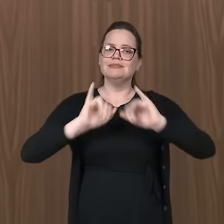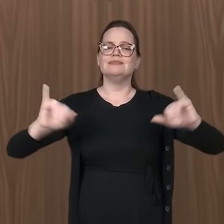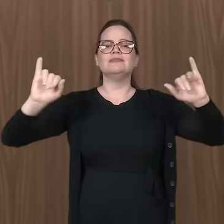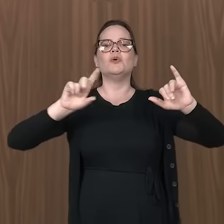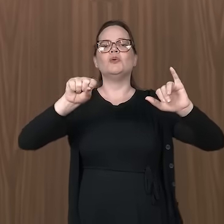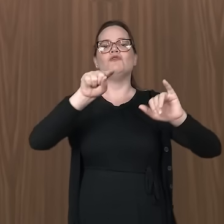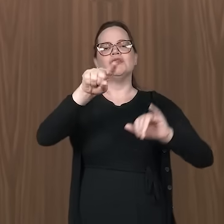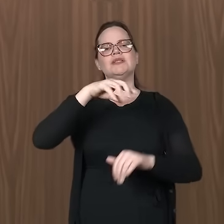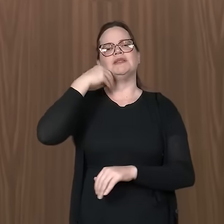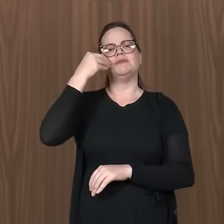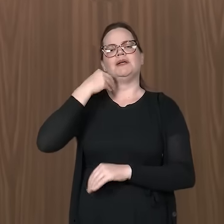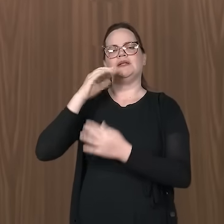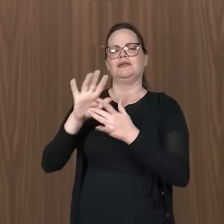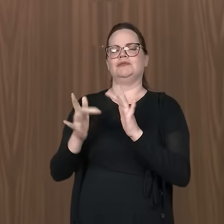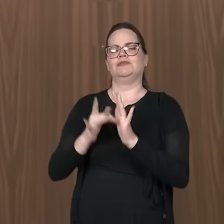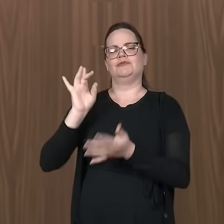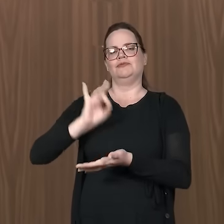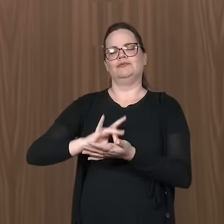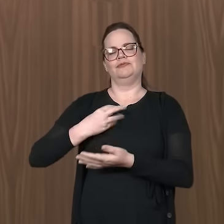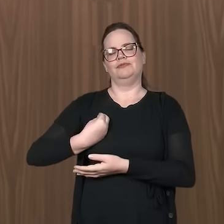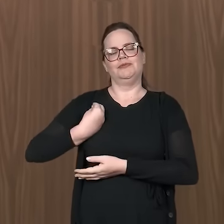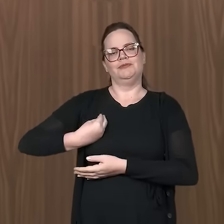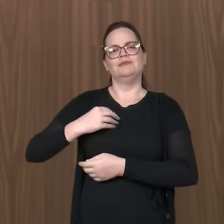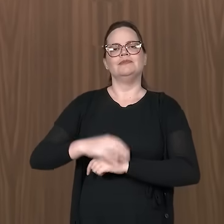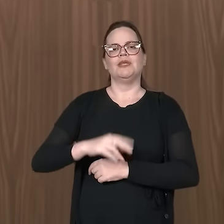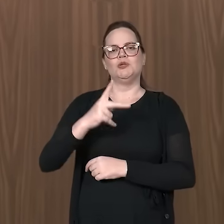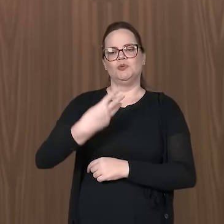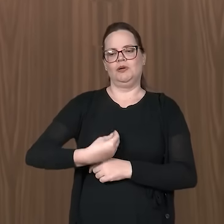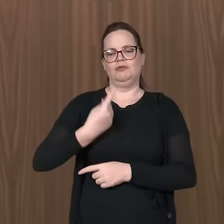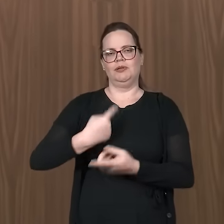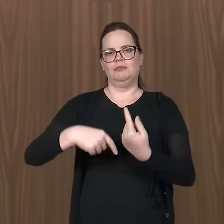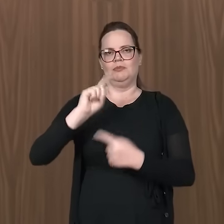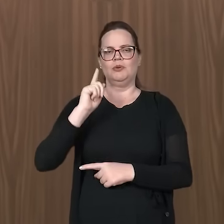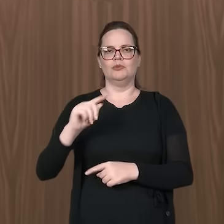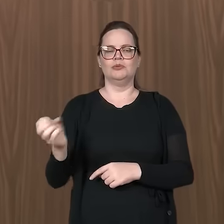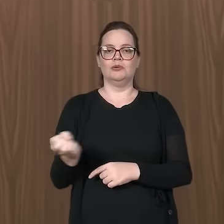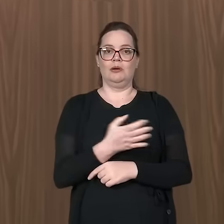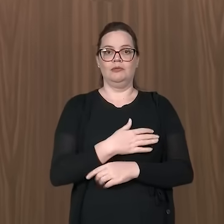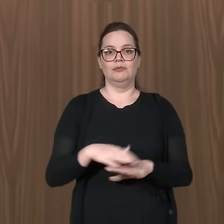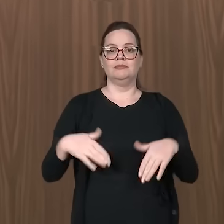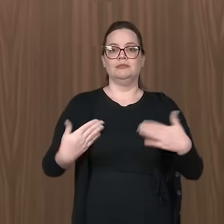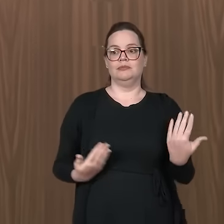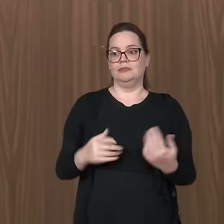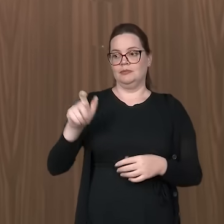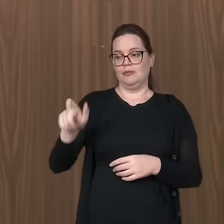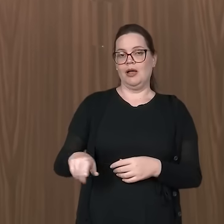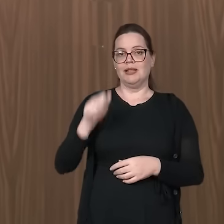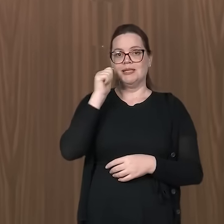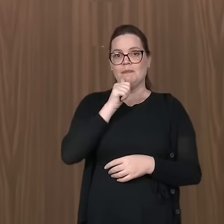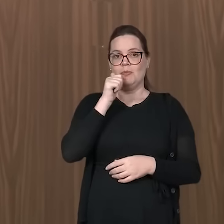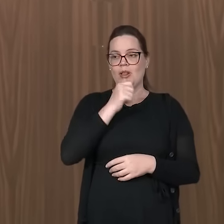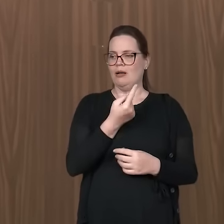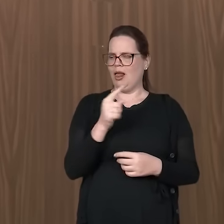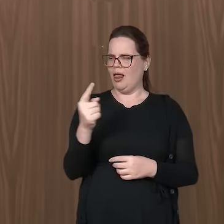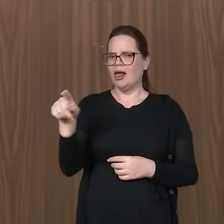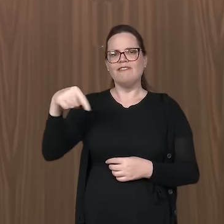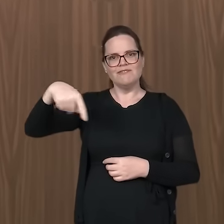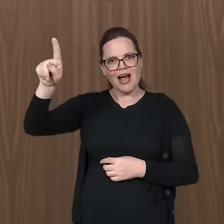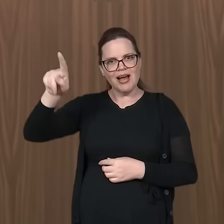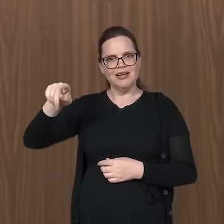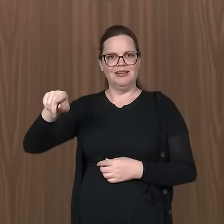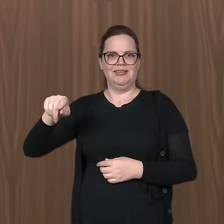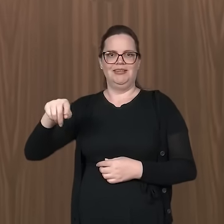e anunciar que você teve um encontro com o Senhor e que a sua vida mudou. Então, quando ela volta com aquela